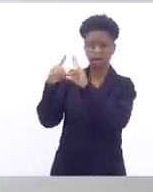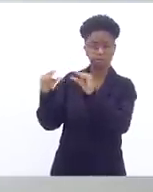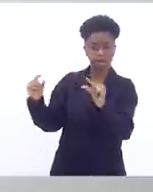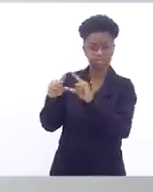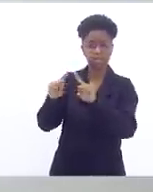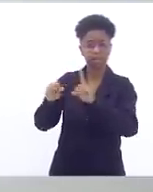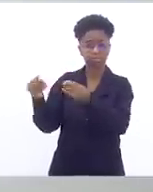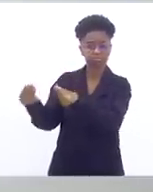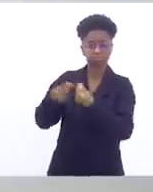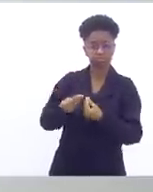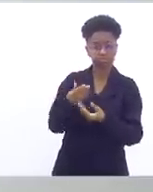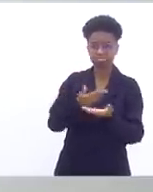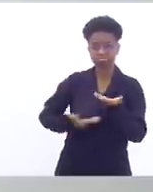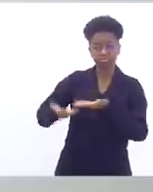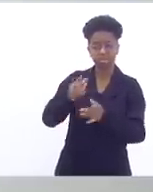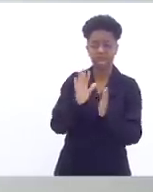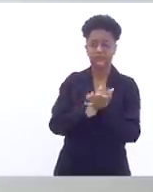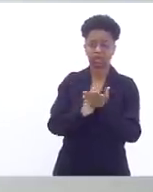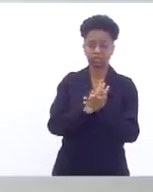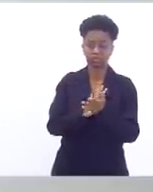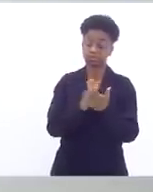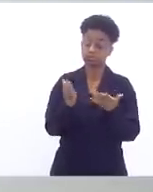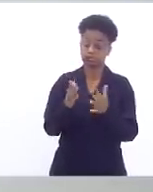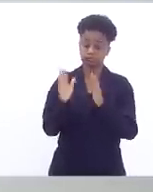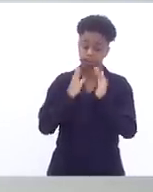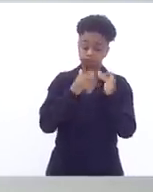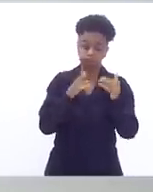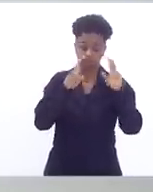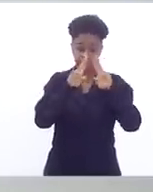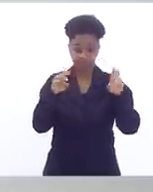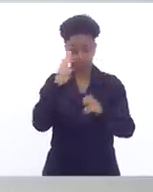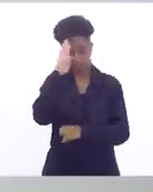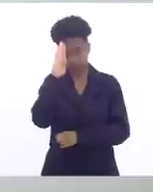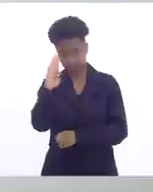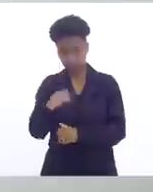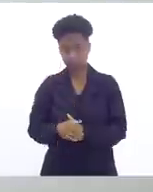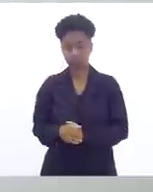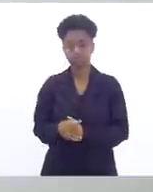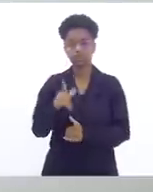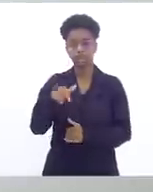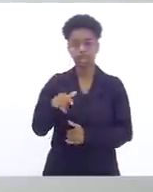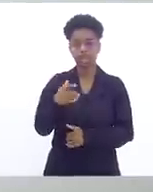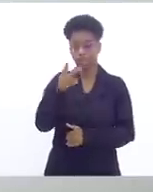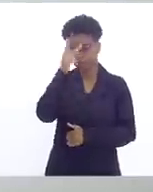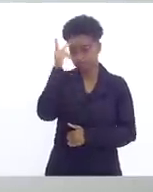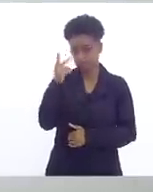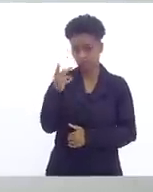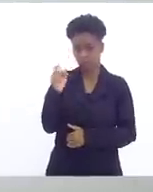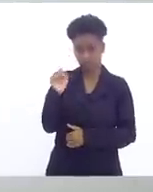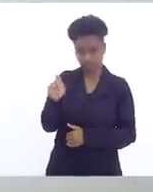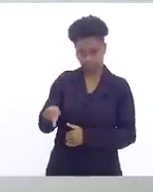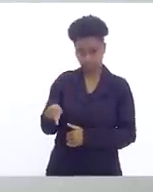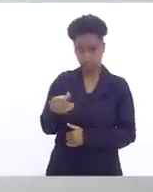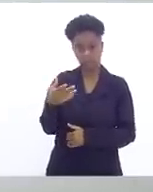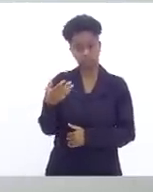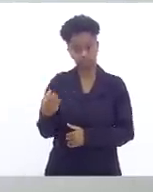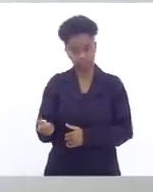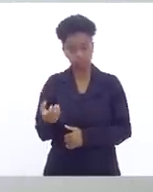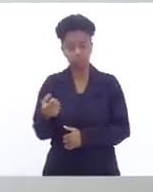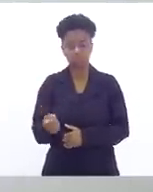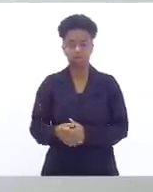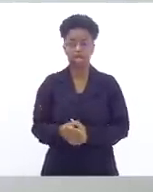que volto para cá e voltando ao tema principal que exatamente aqui a grandes pensionistas Eu sou policial militar